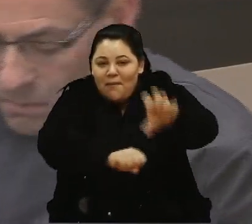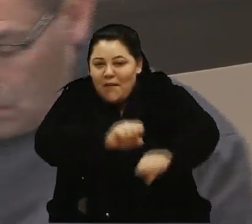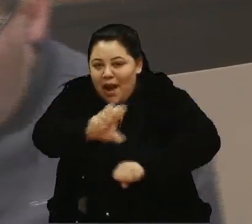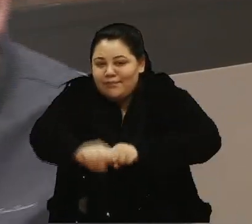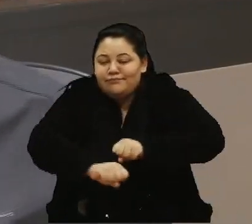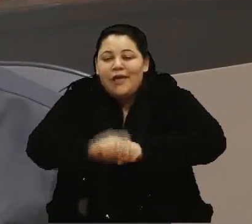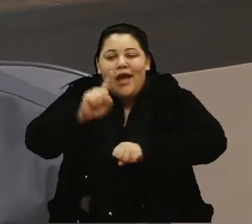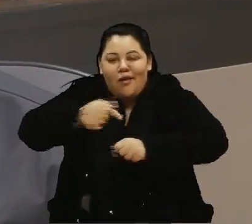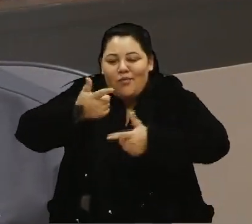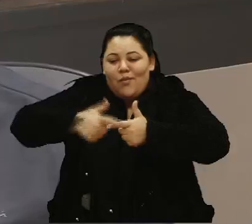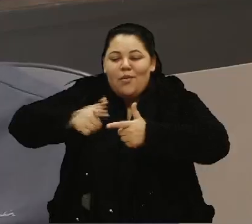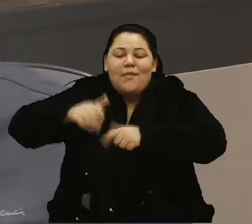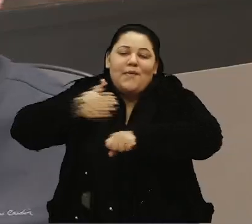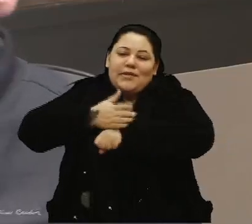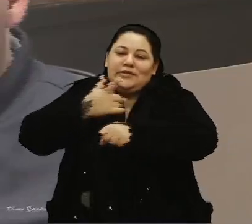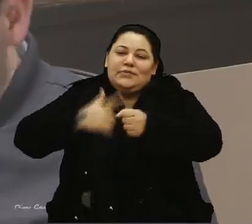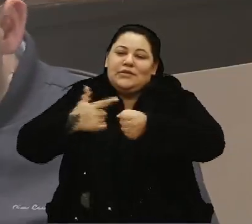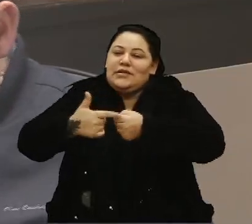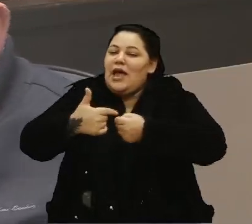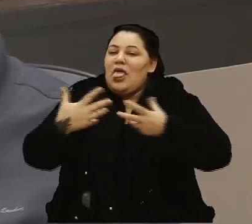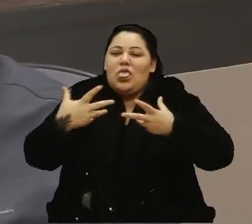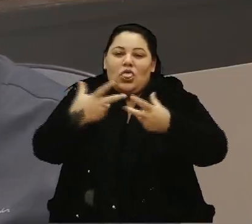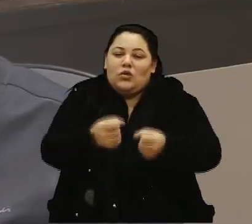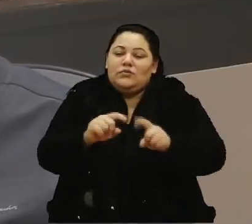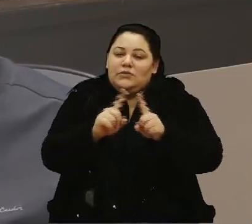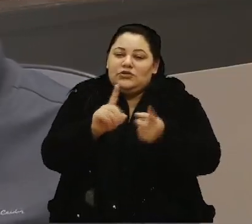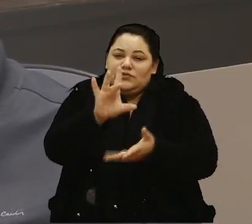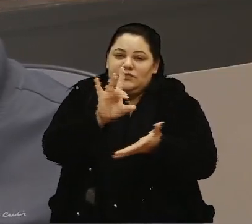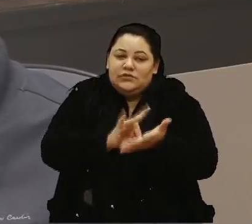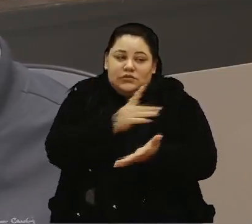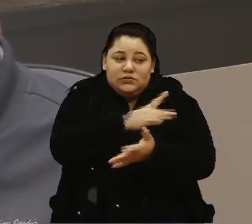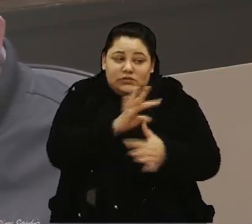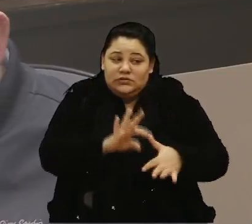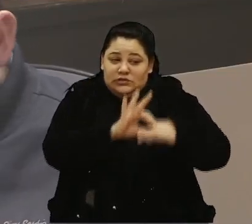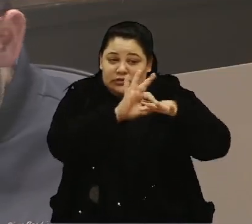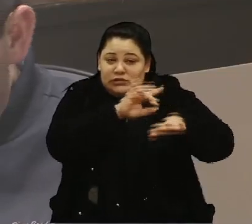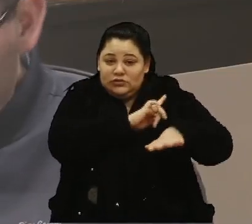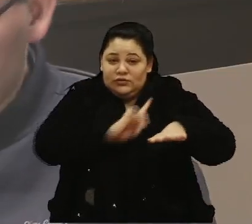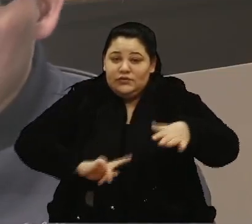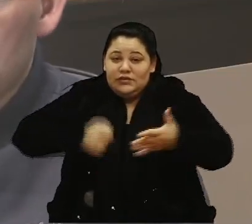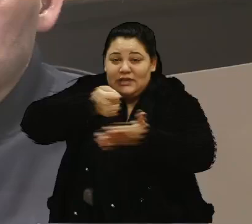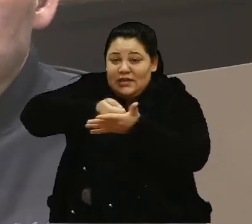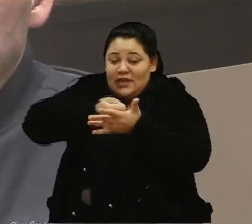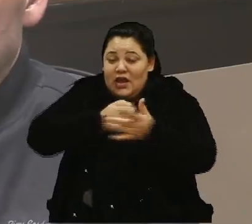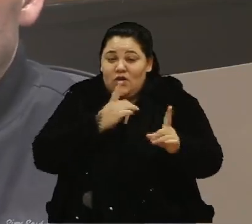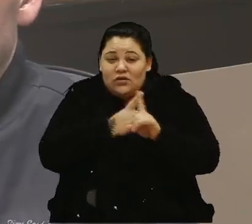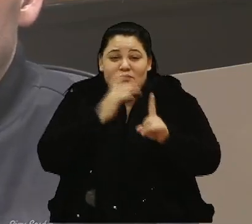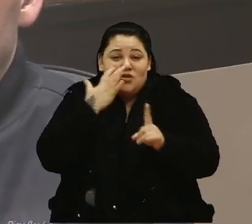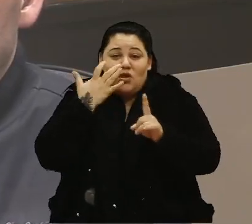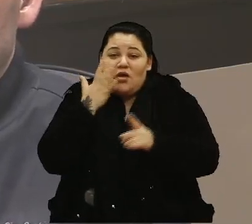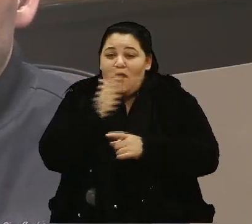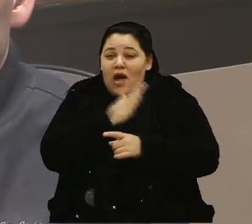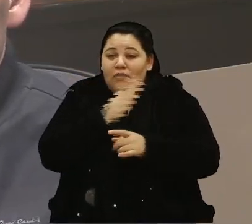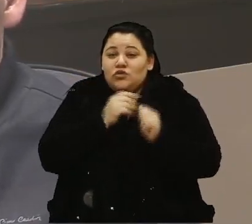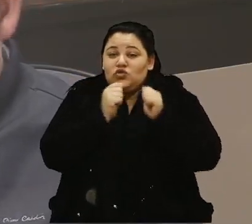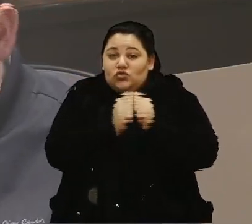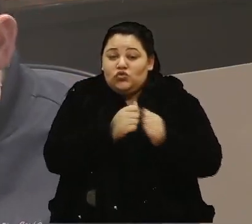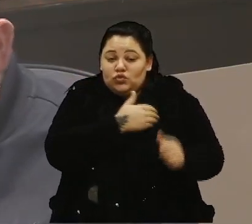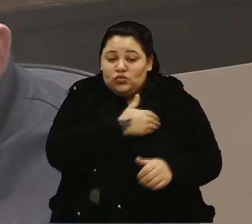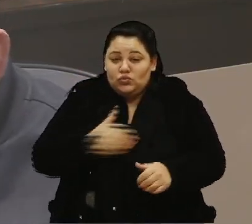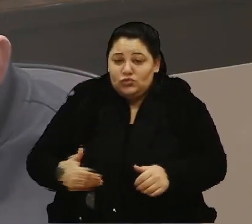toda. Mas aqui já deixamos registrado para o líder de governo buscar uma solução efetiva e de imediato com o poder público, o